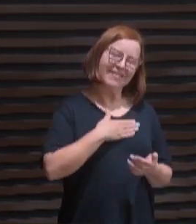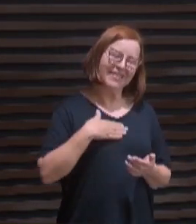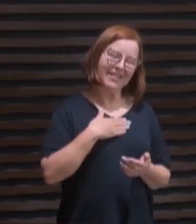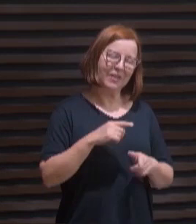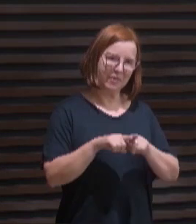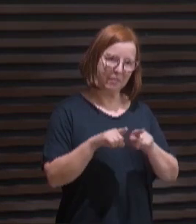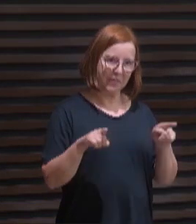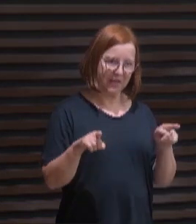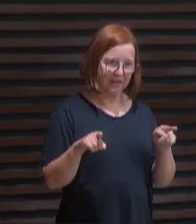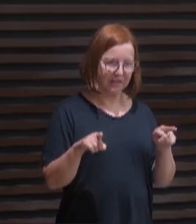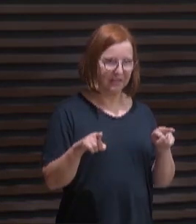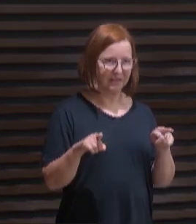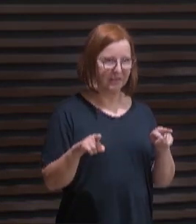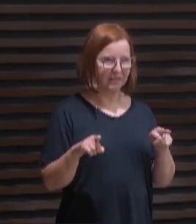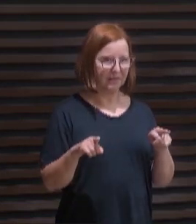não é